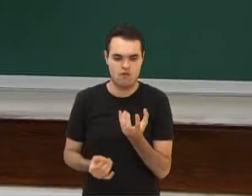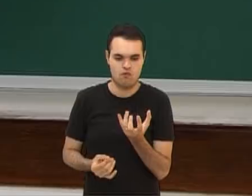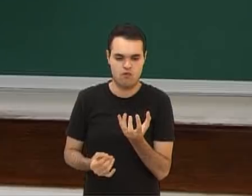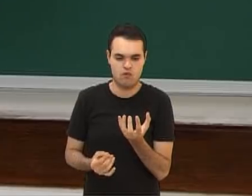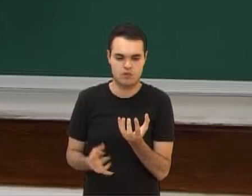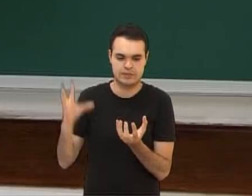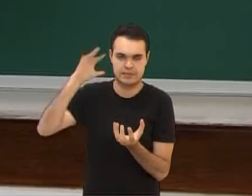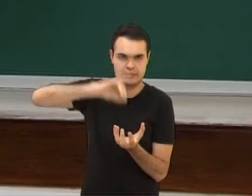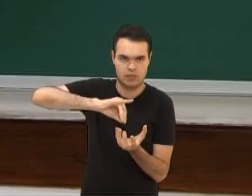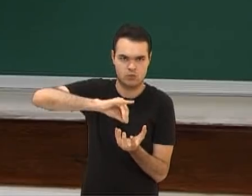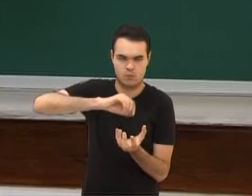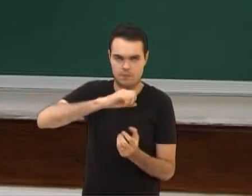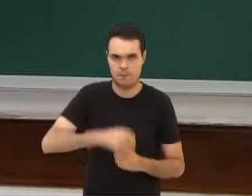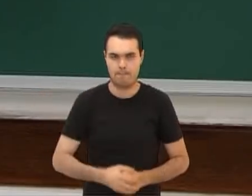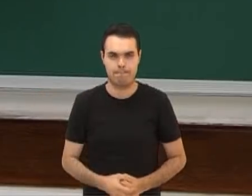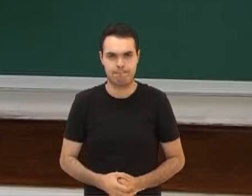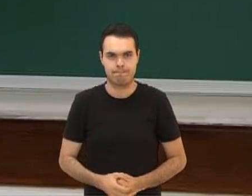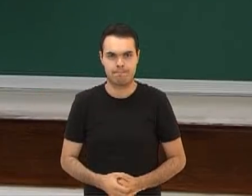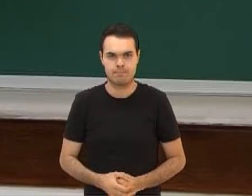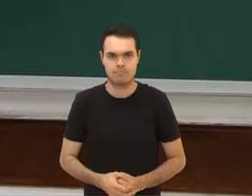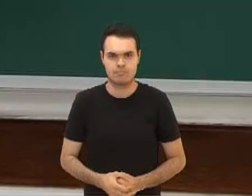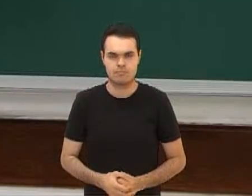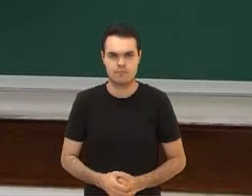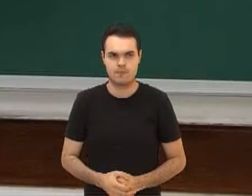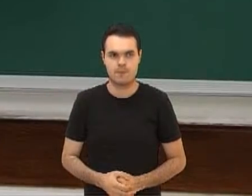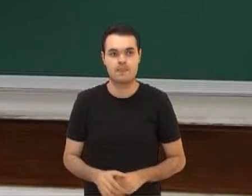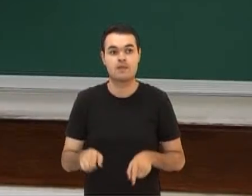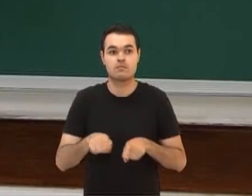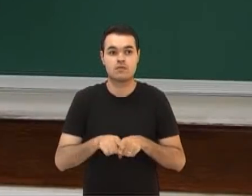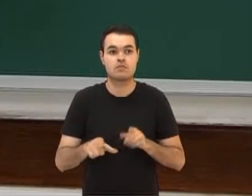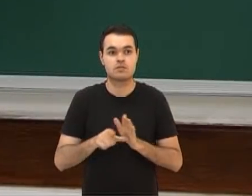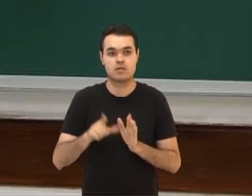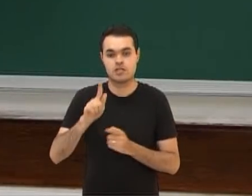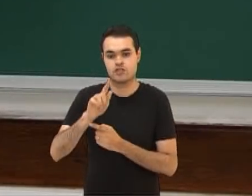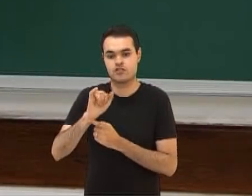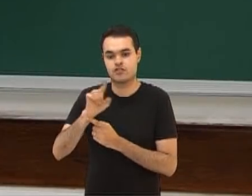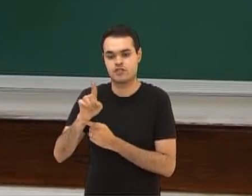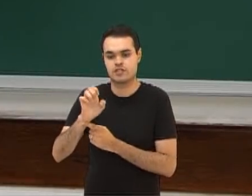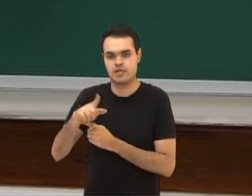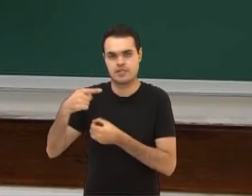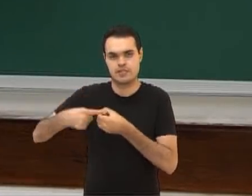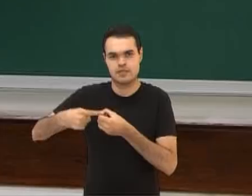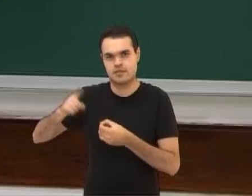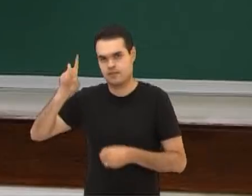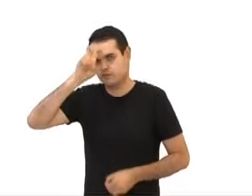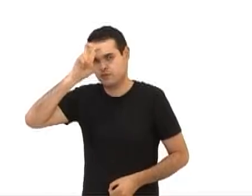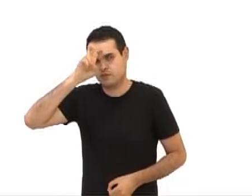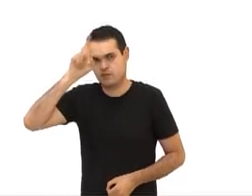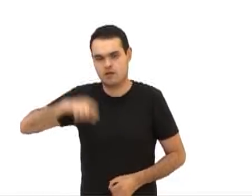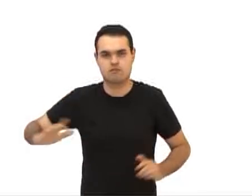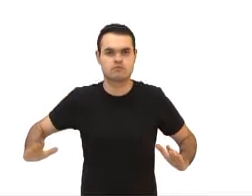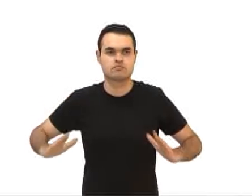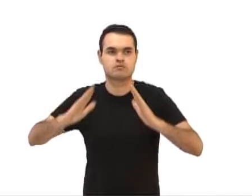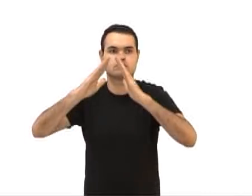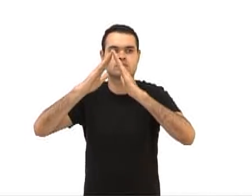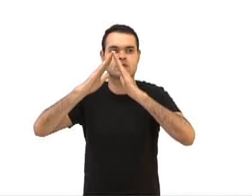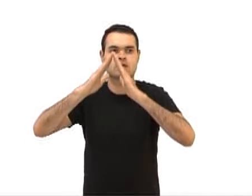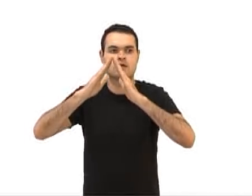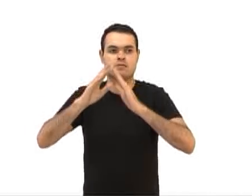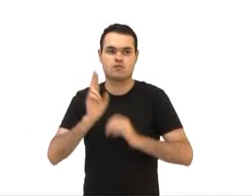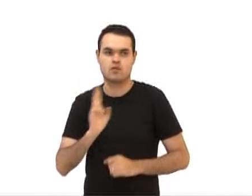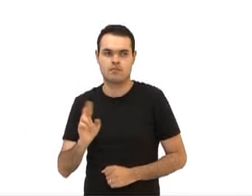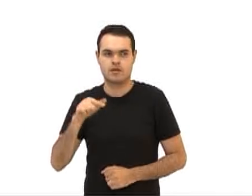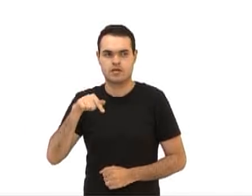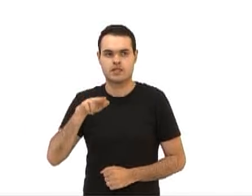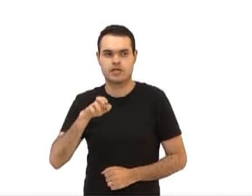no centro. Destaque para as pirâmides de Gizé, né, que é a cidade de Gizé, lá no Egito, que são dos faraós